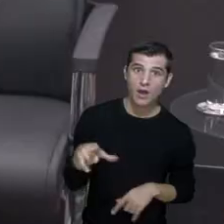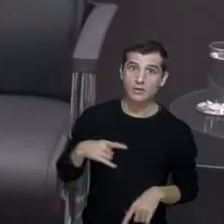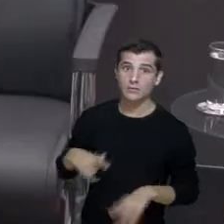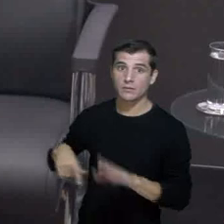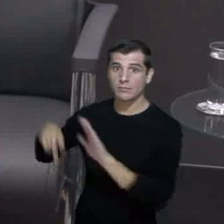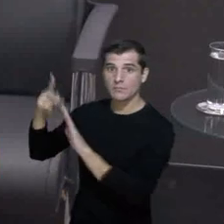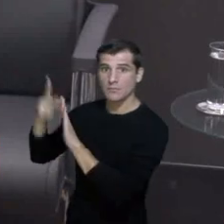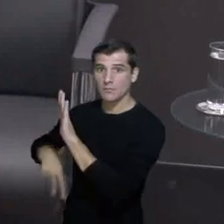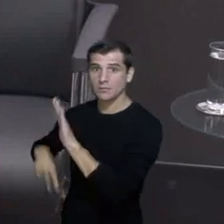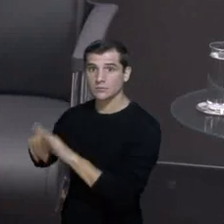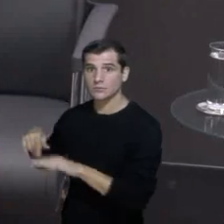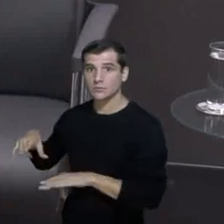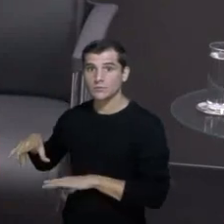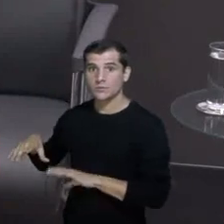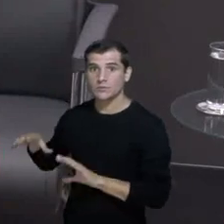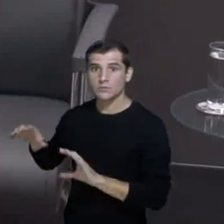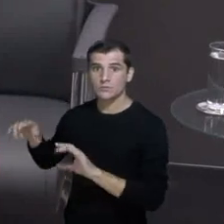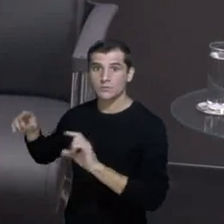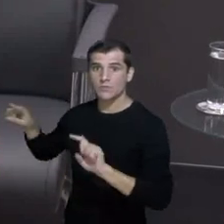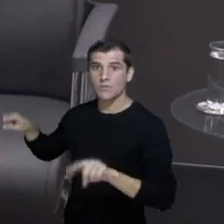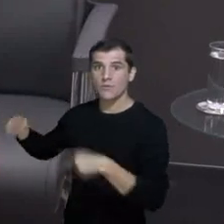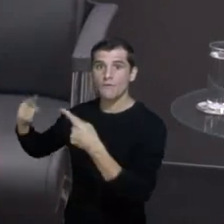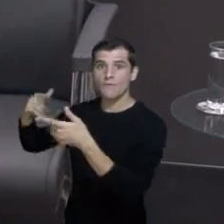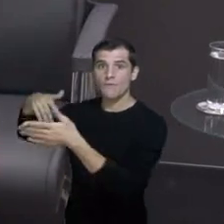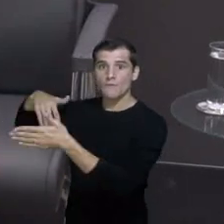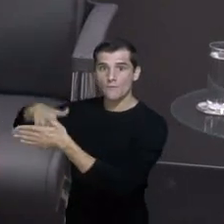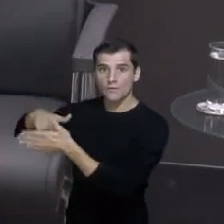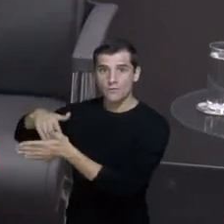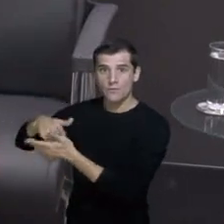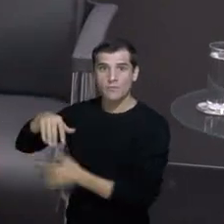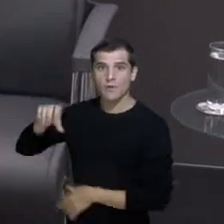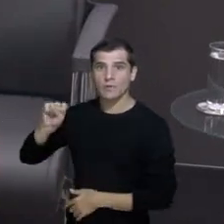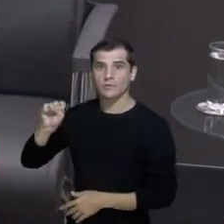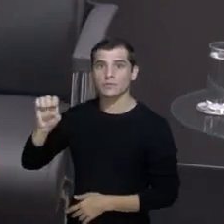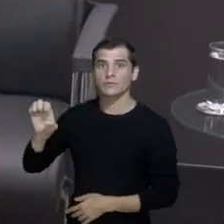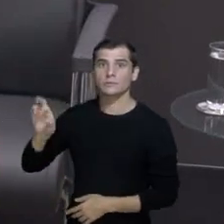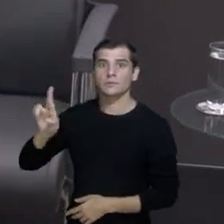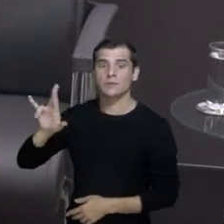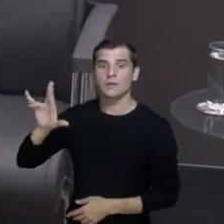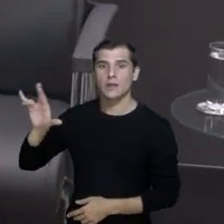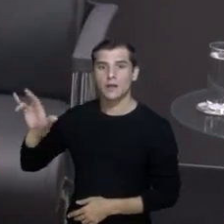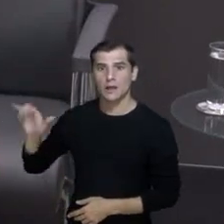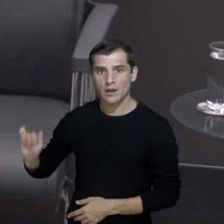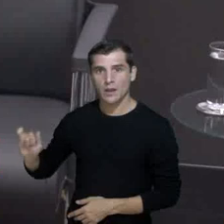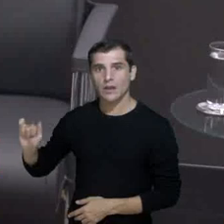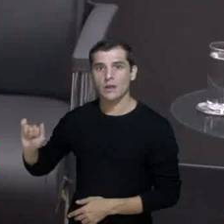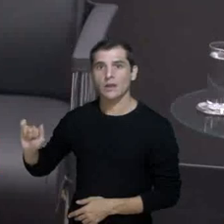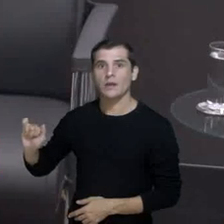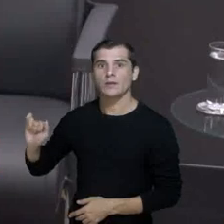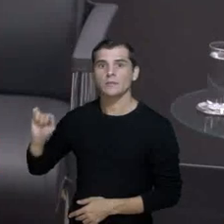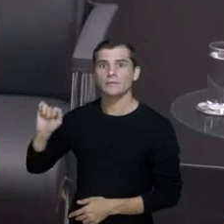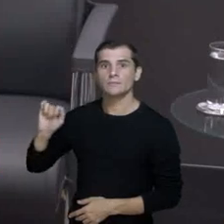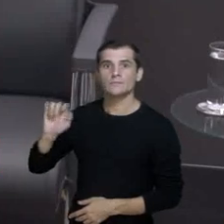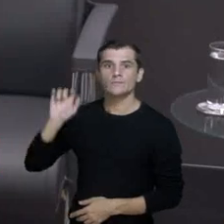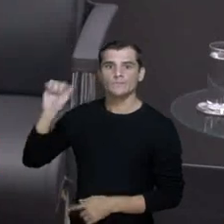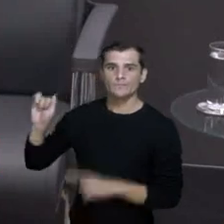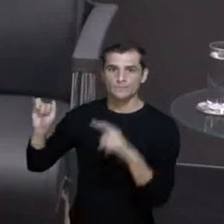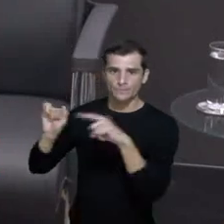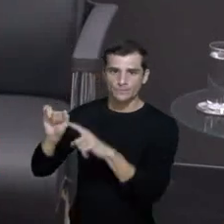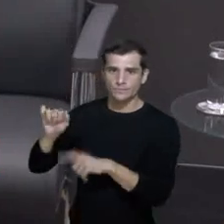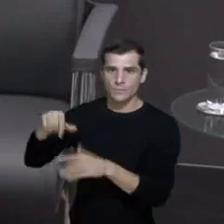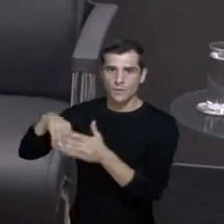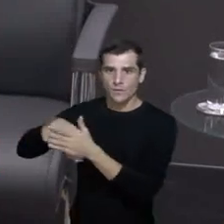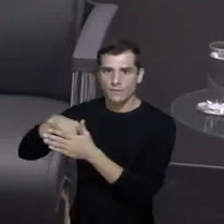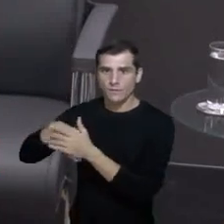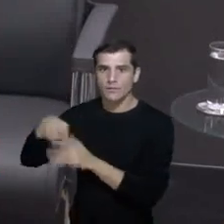A nós tivemos que falar com o então presidente da CBF Ricardo Teixeira que todos sabem não não atuei no processo